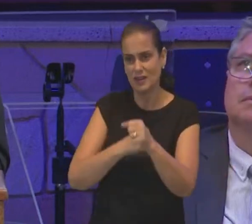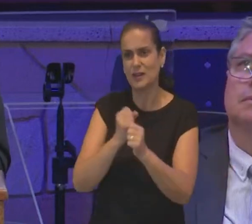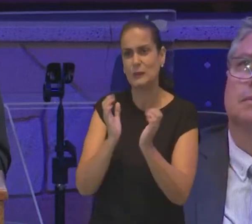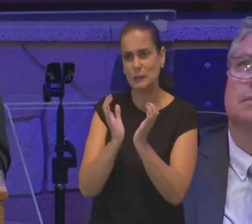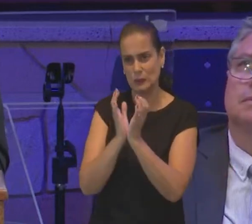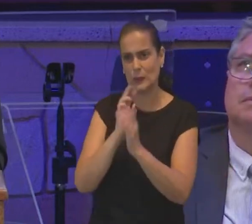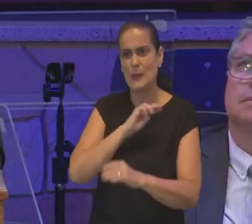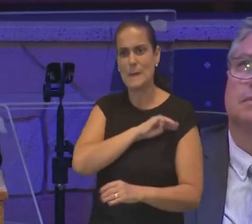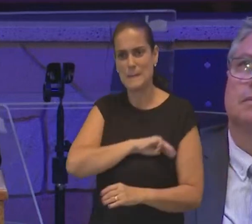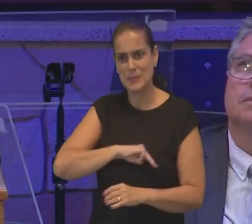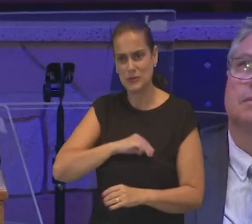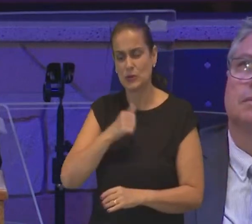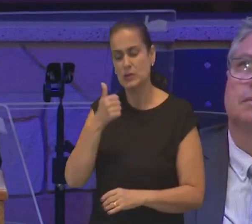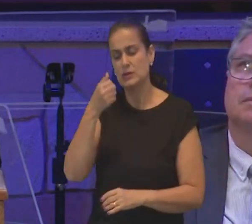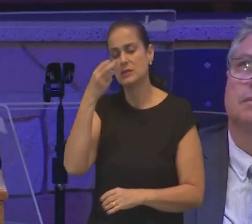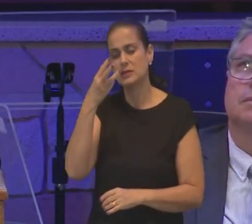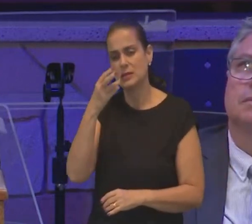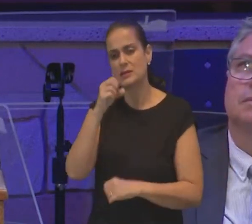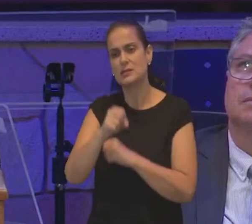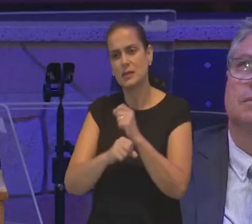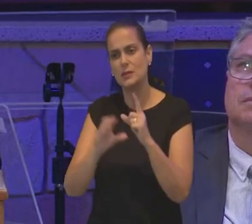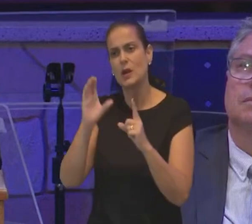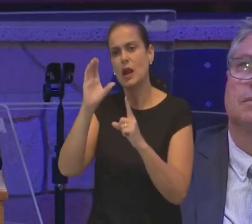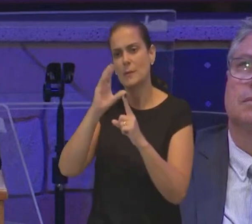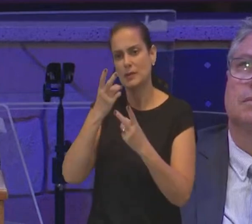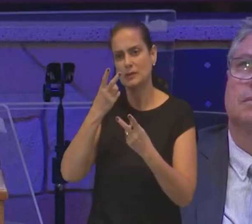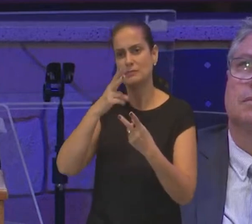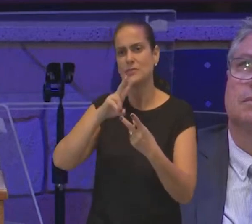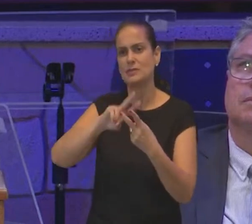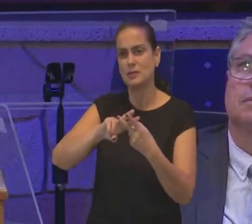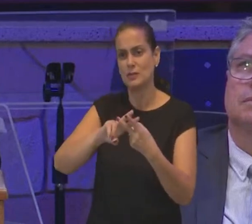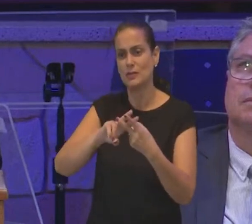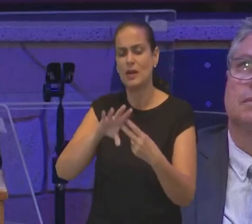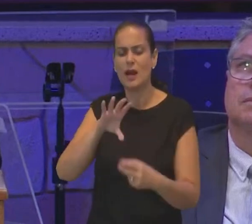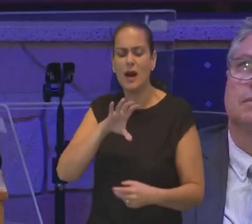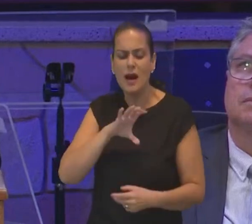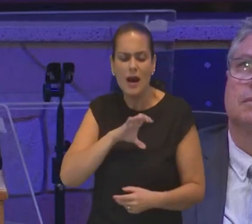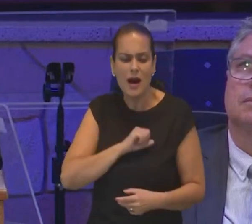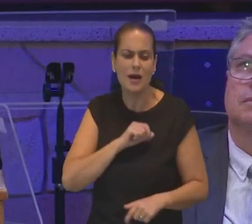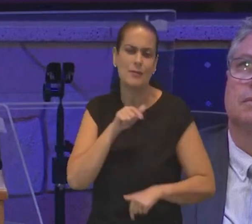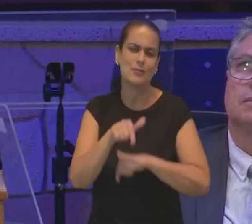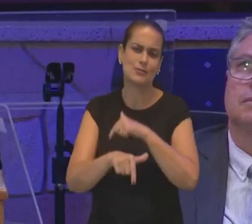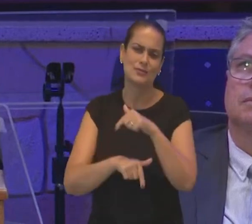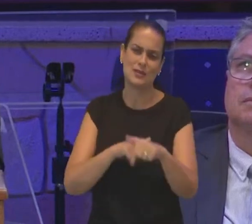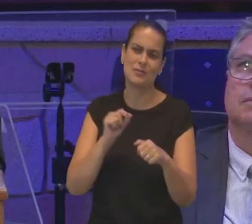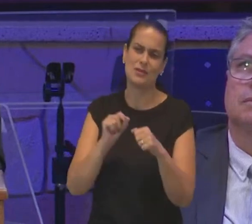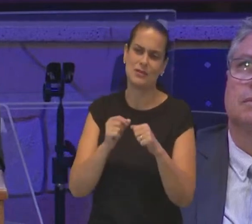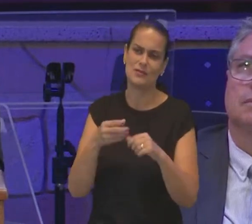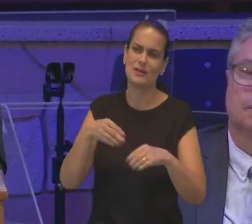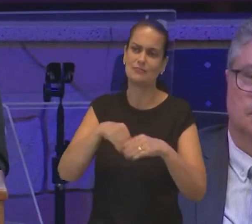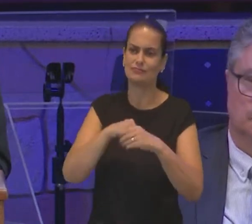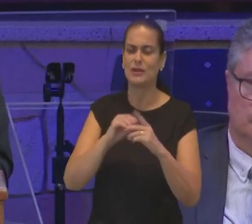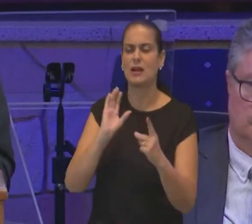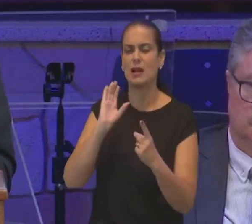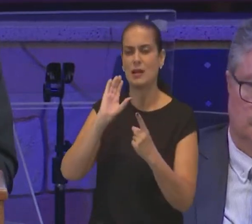Nacionais, 13 anos já na capelania prisional, e eu amo o trabalho que eu faço, meus irmãos.